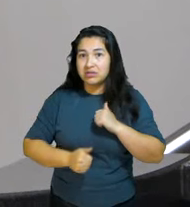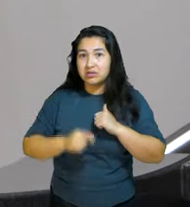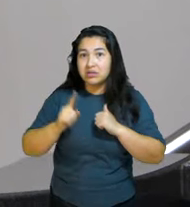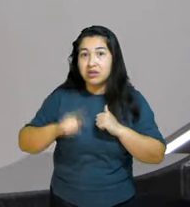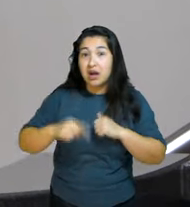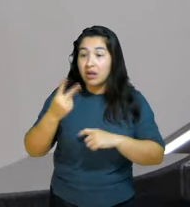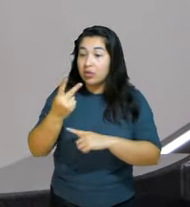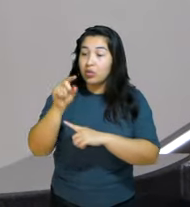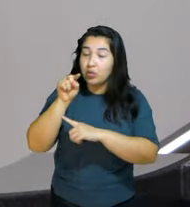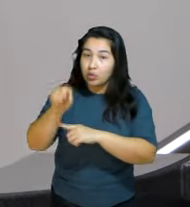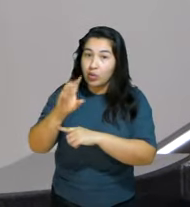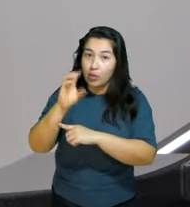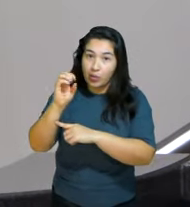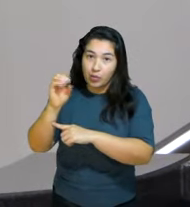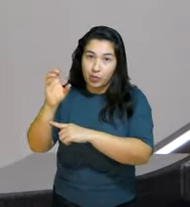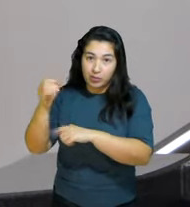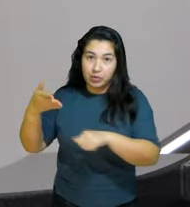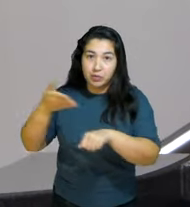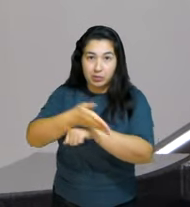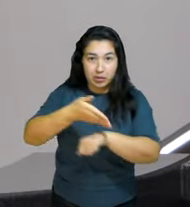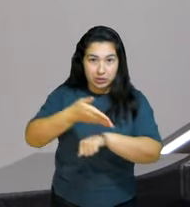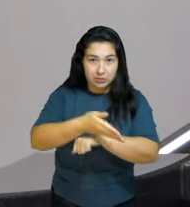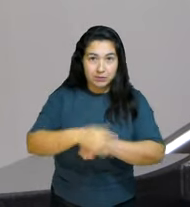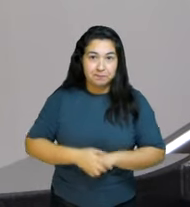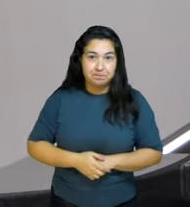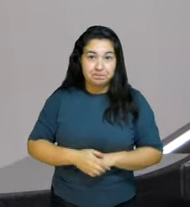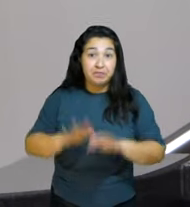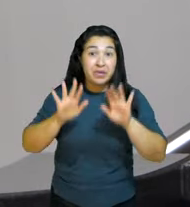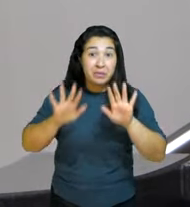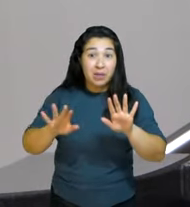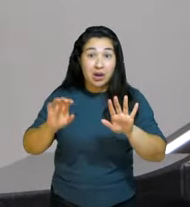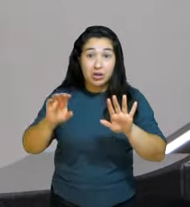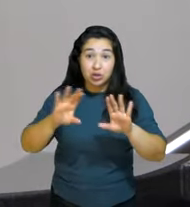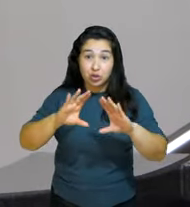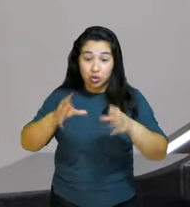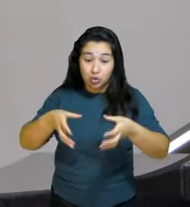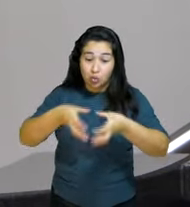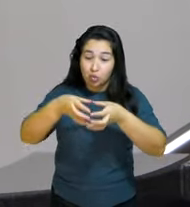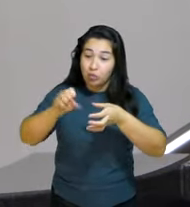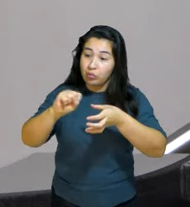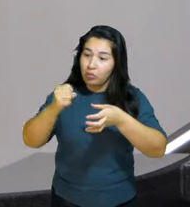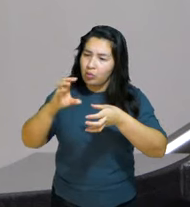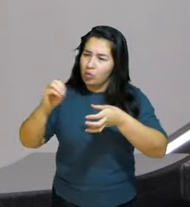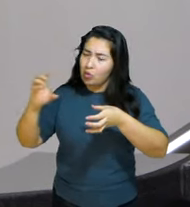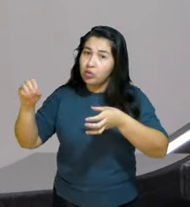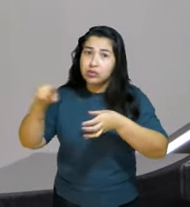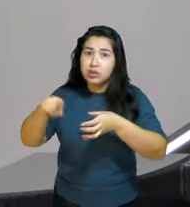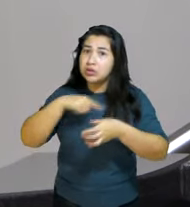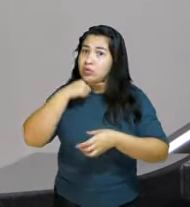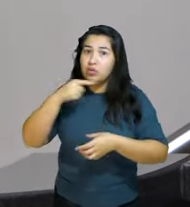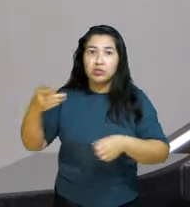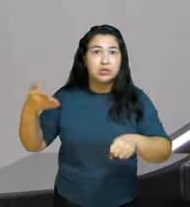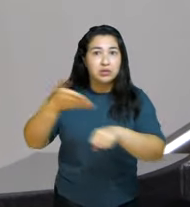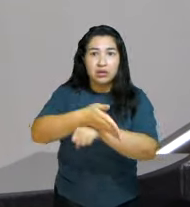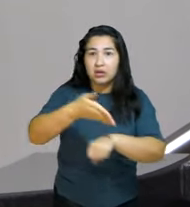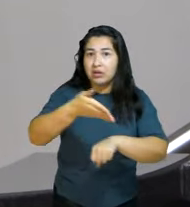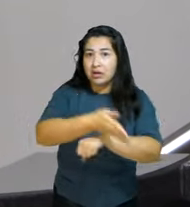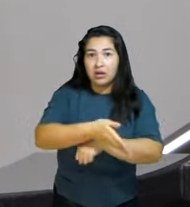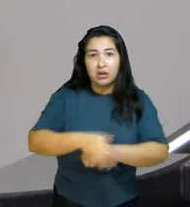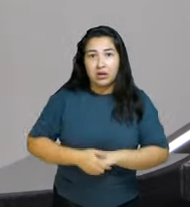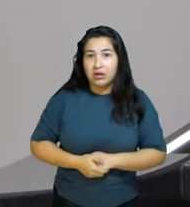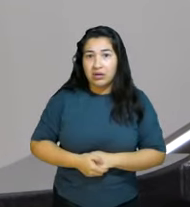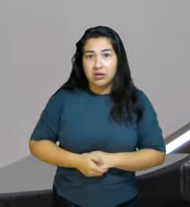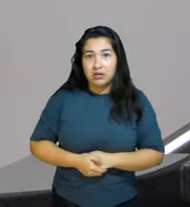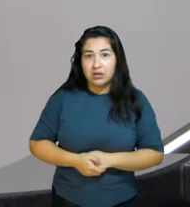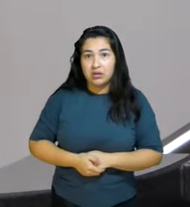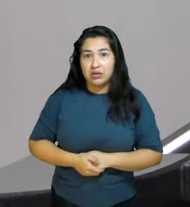que participaram na FESPORTE. Desses 800 não participaram, foi quase a metade. Sabe, quase a metade, a gente não pode considerar